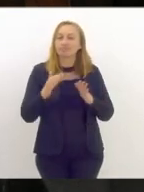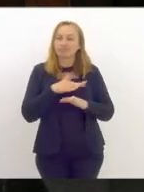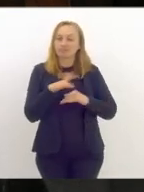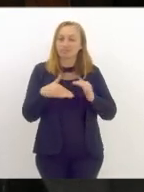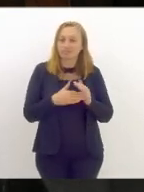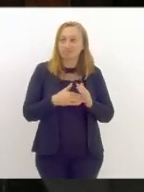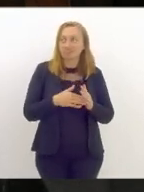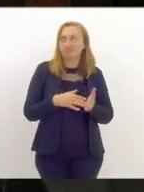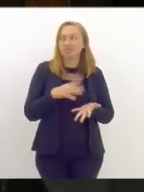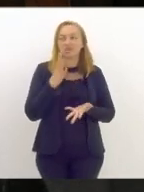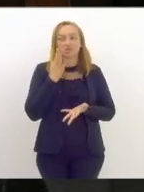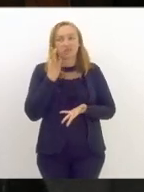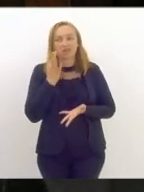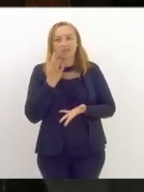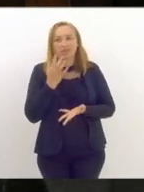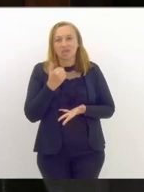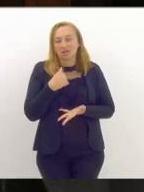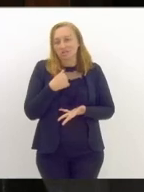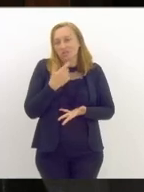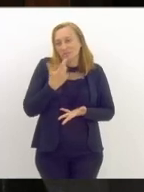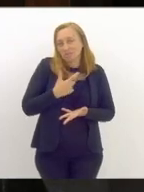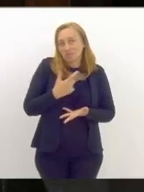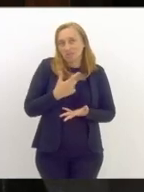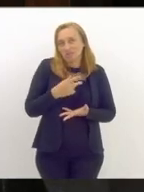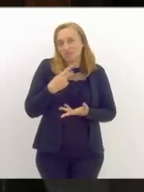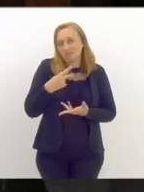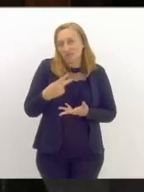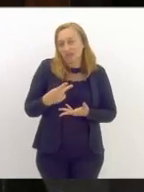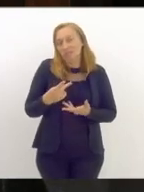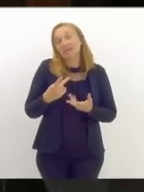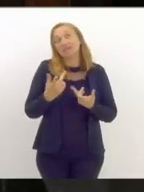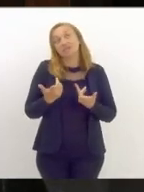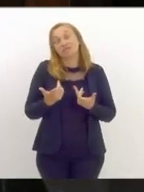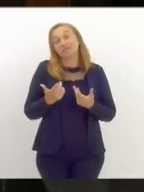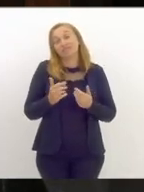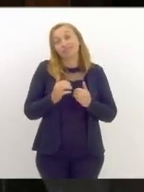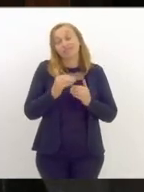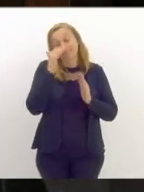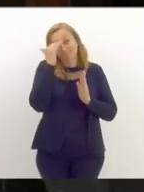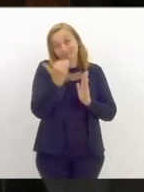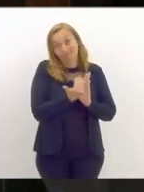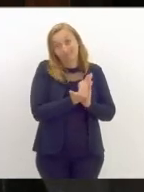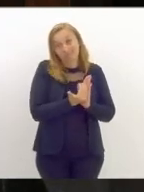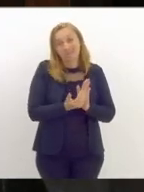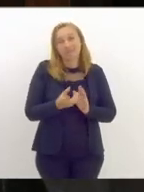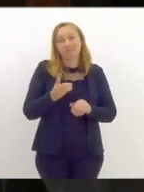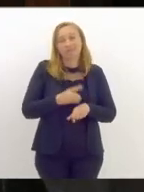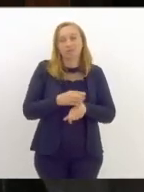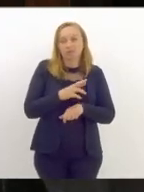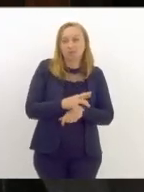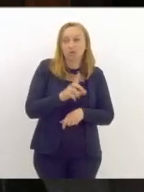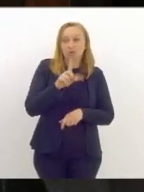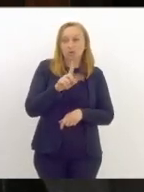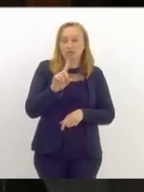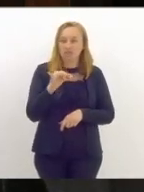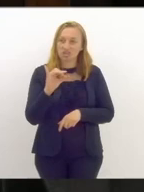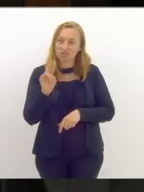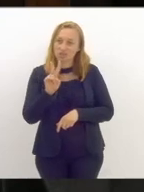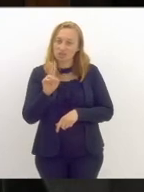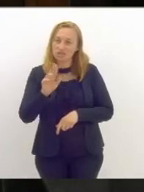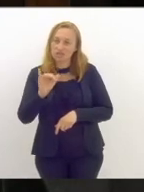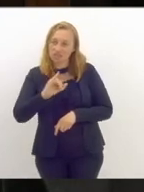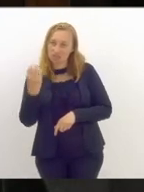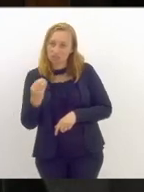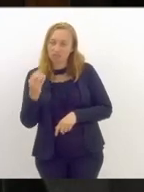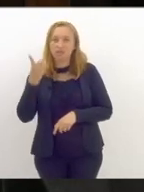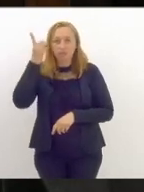muito chegado à formalidade, mas eu juro que vou tentar seguir. Cumprimentar o doutor Luizinho. Luizinho, deputado